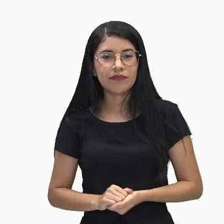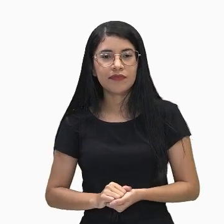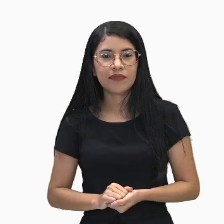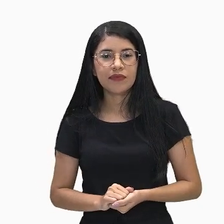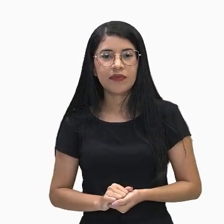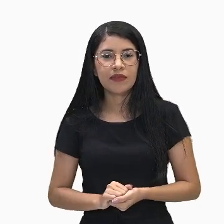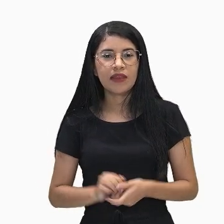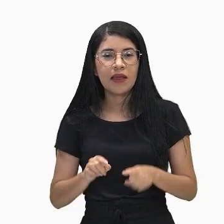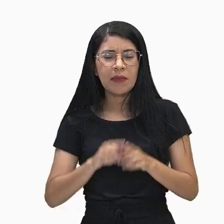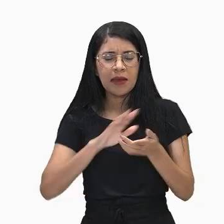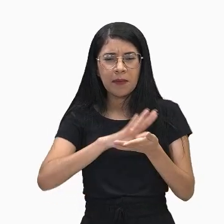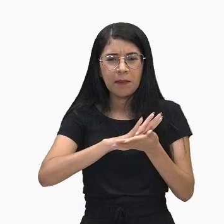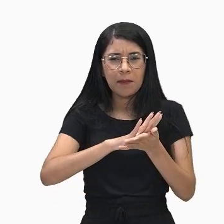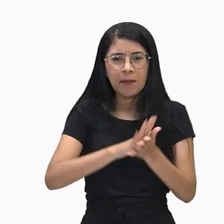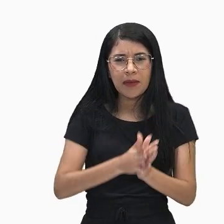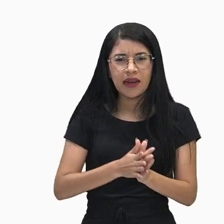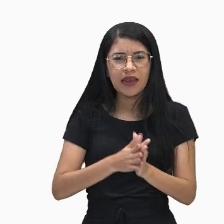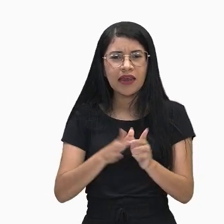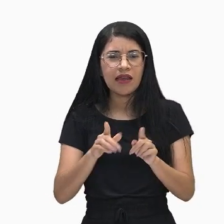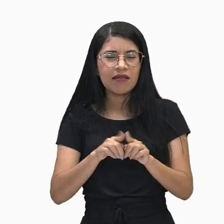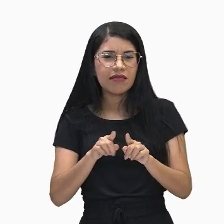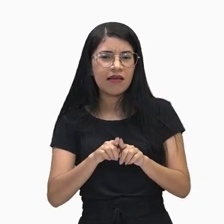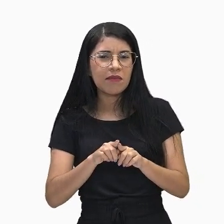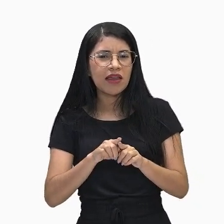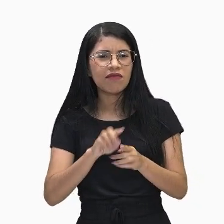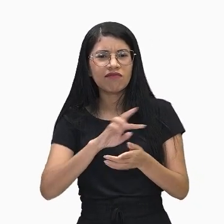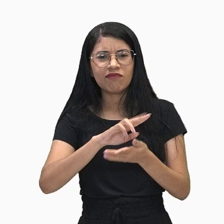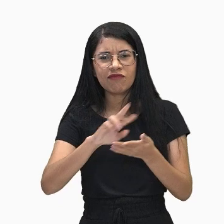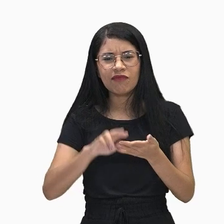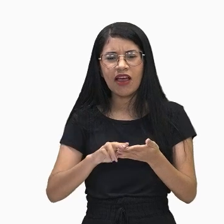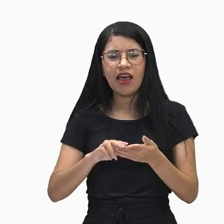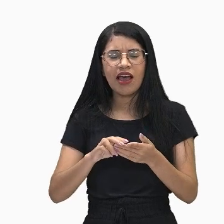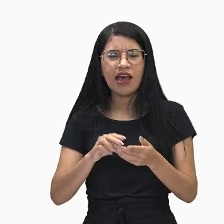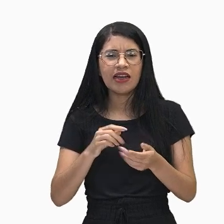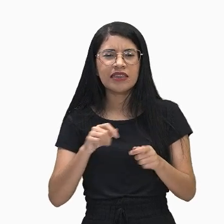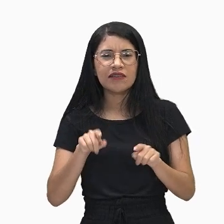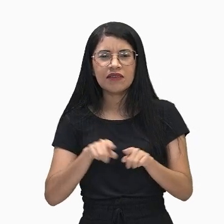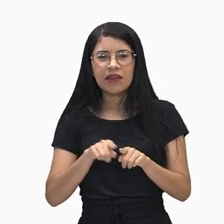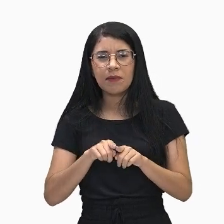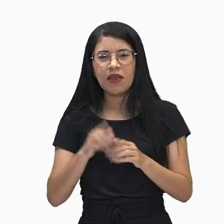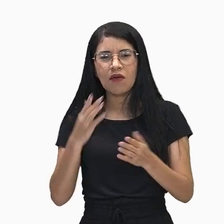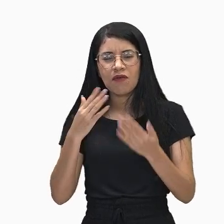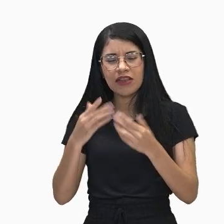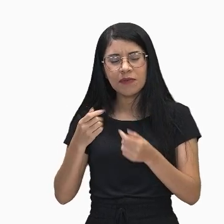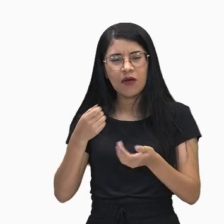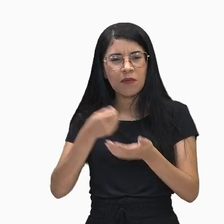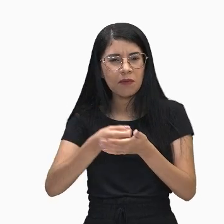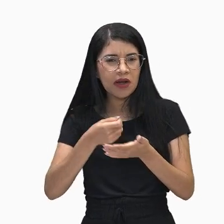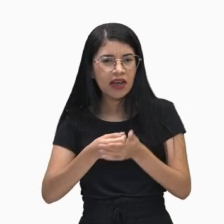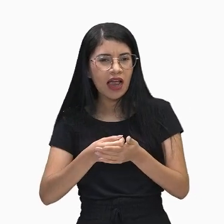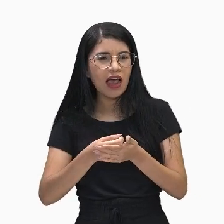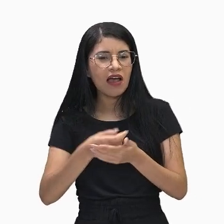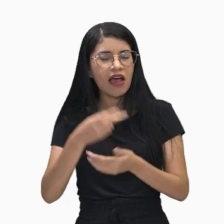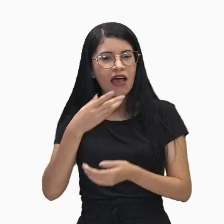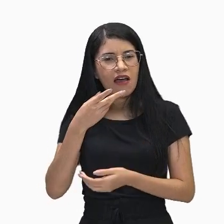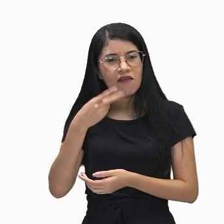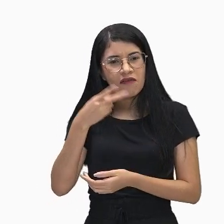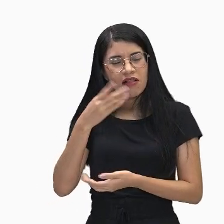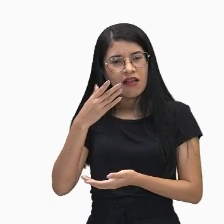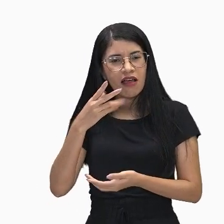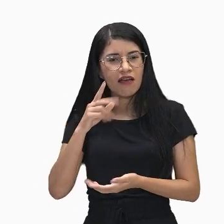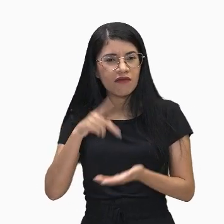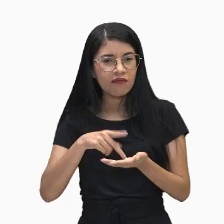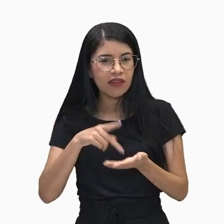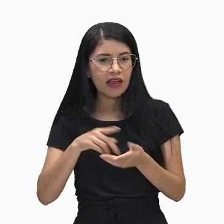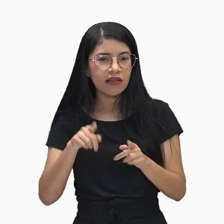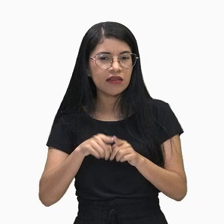Intensa repressão, intimidação para obter confissões, perseguição política, censura, difamação,